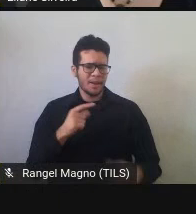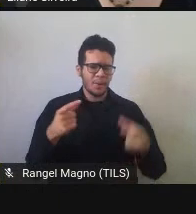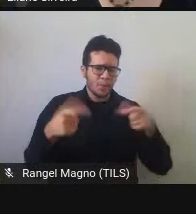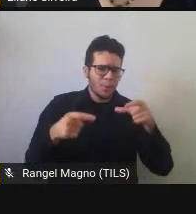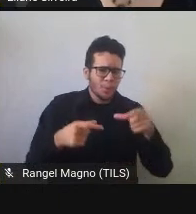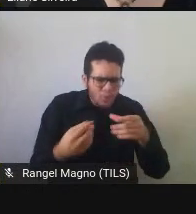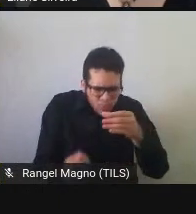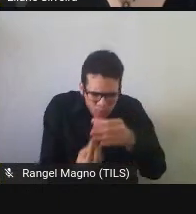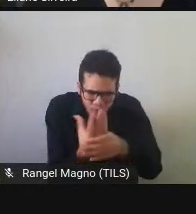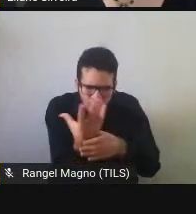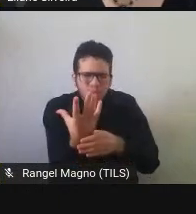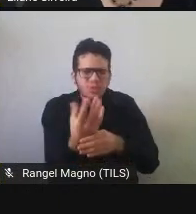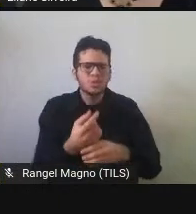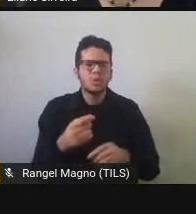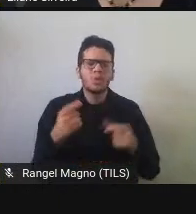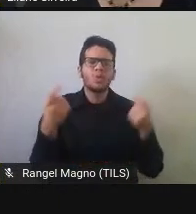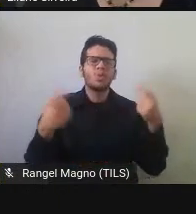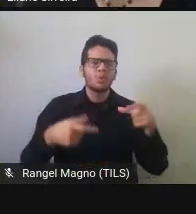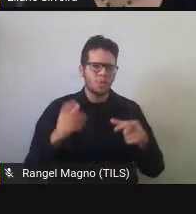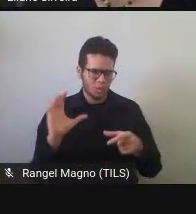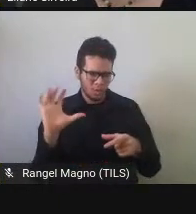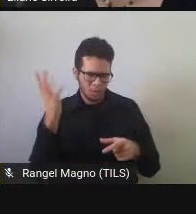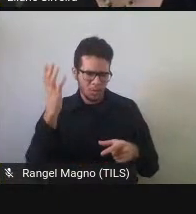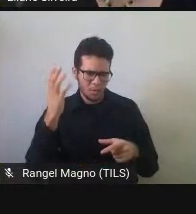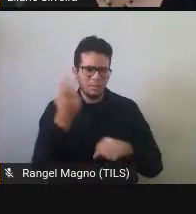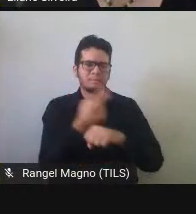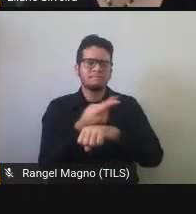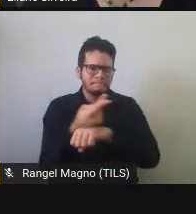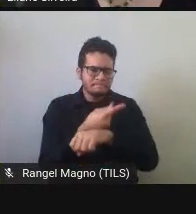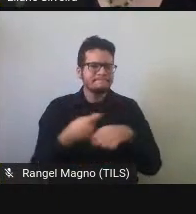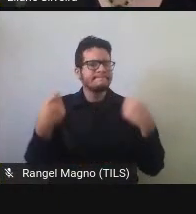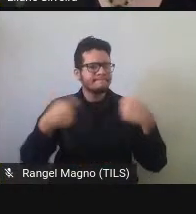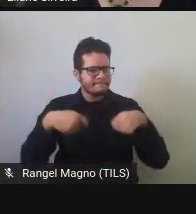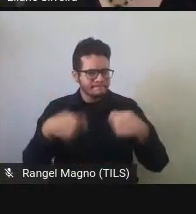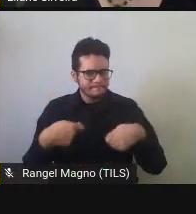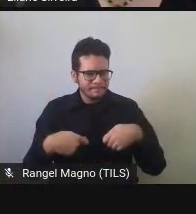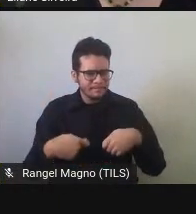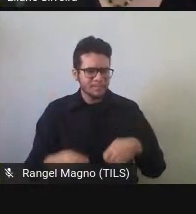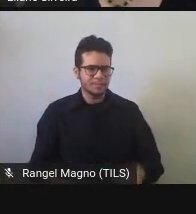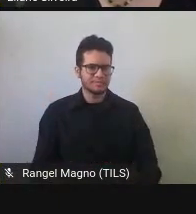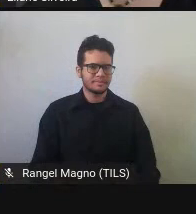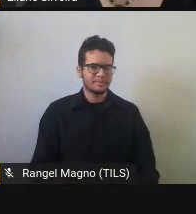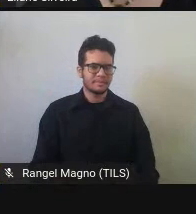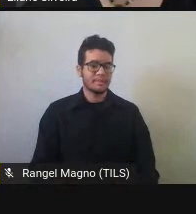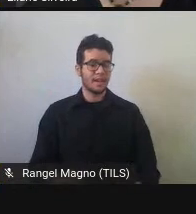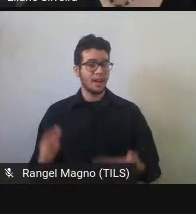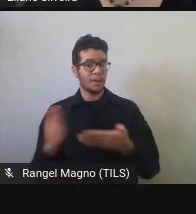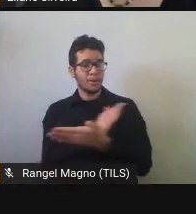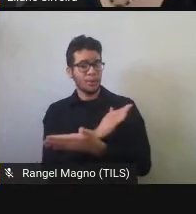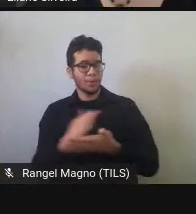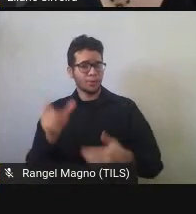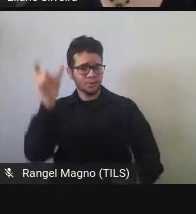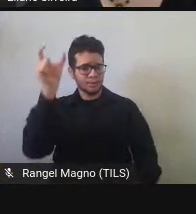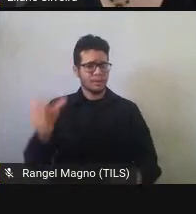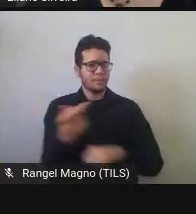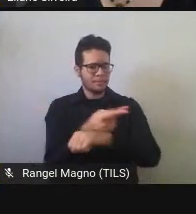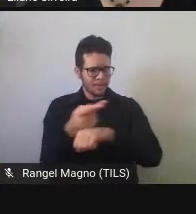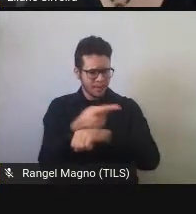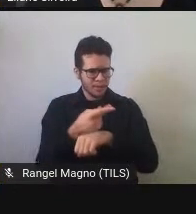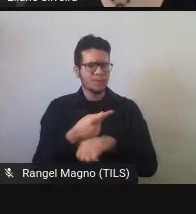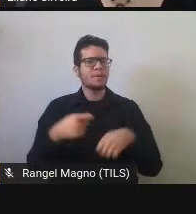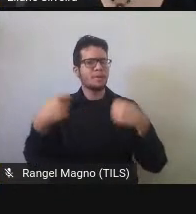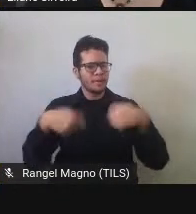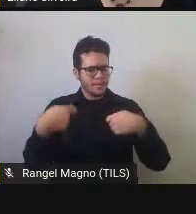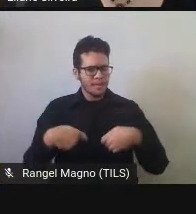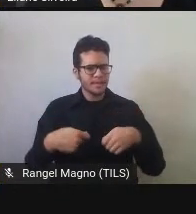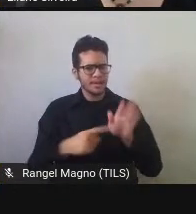em uma experiência mais longínqua do que aquela vivida em Leipzig lugar onde alguns supõem a sua precedência como vimos